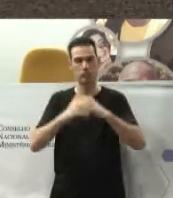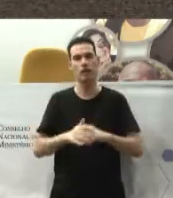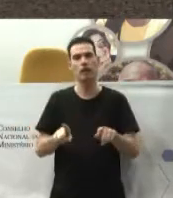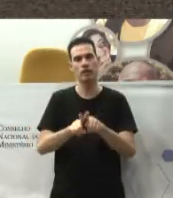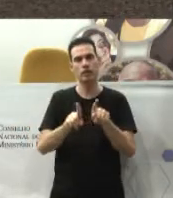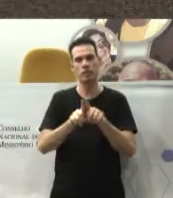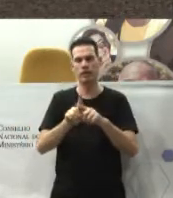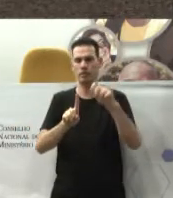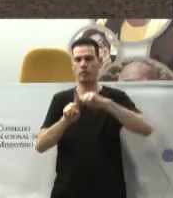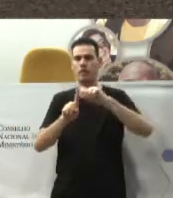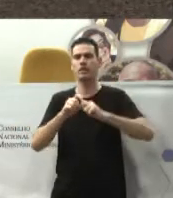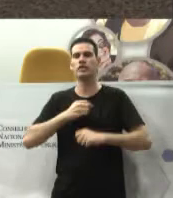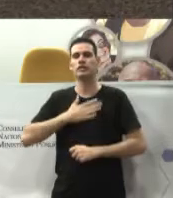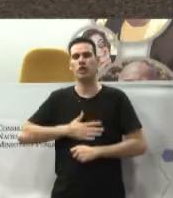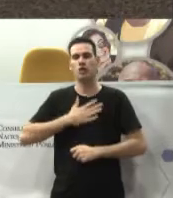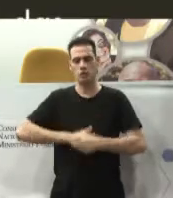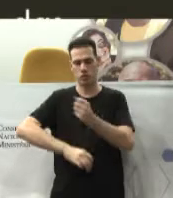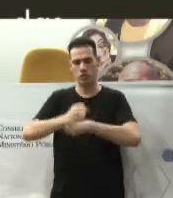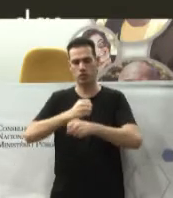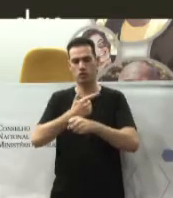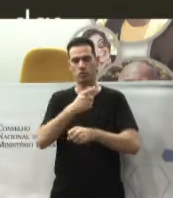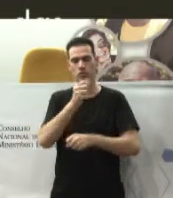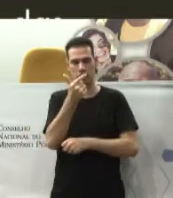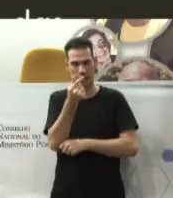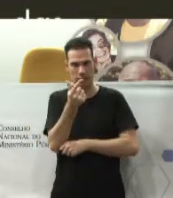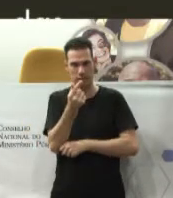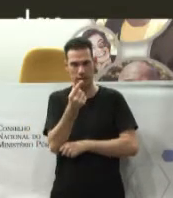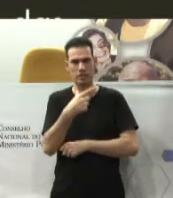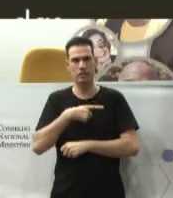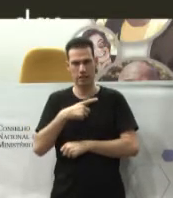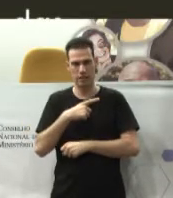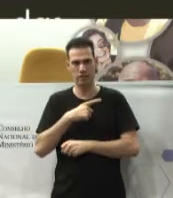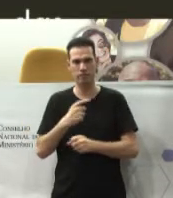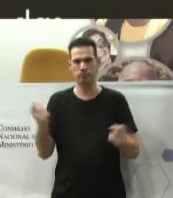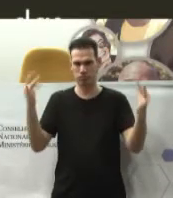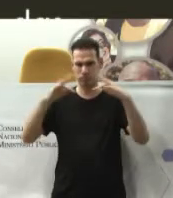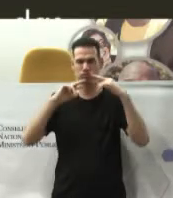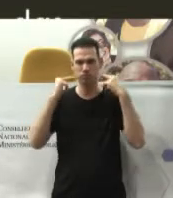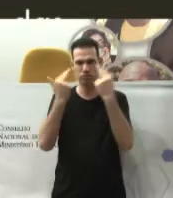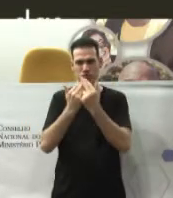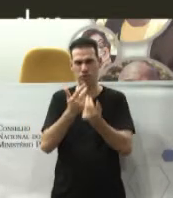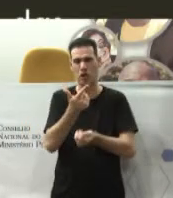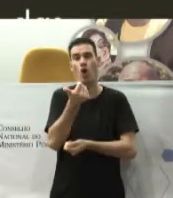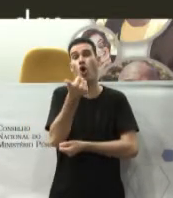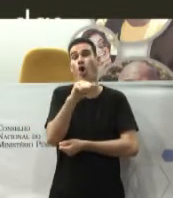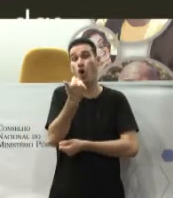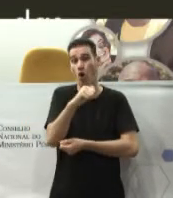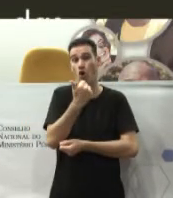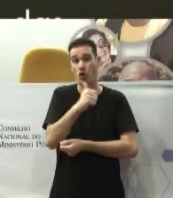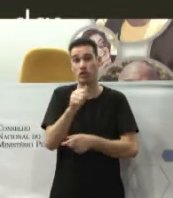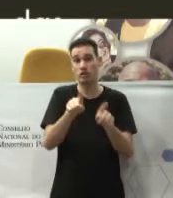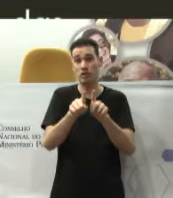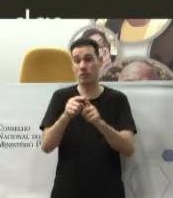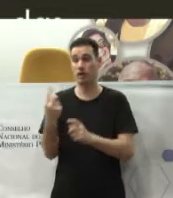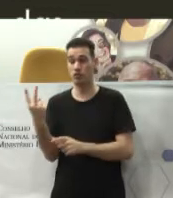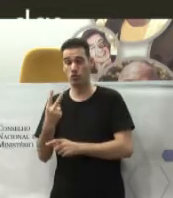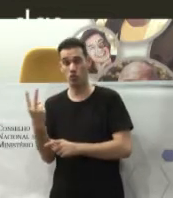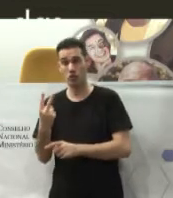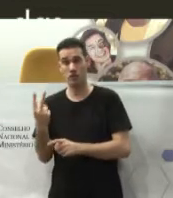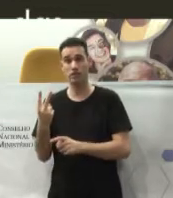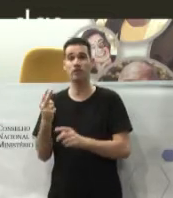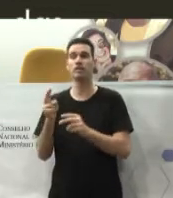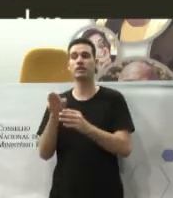foi em agosto de 2017. Foram realizadas 11 audiências e 2 inspeções judiciais em hospitais